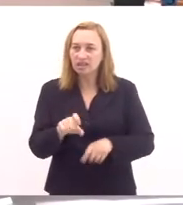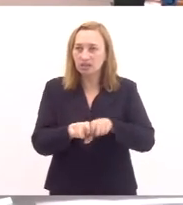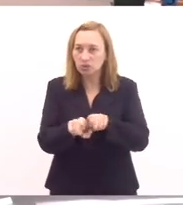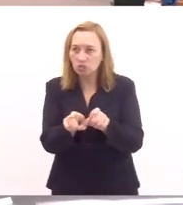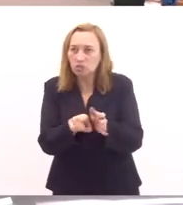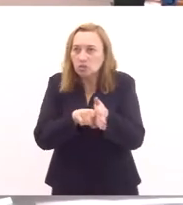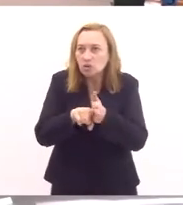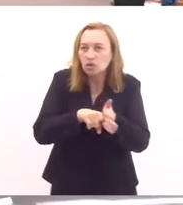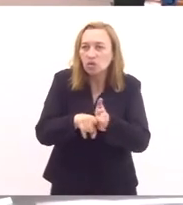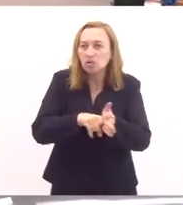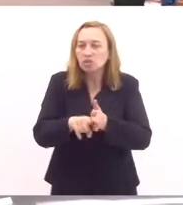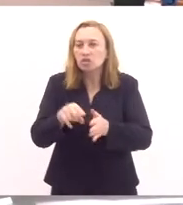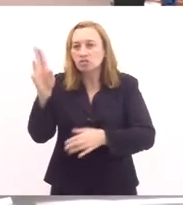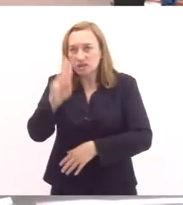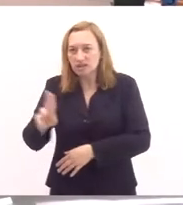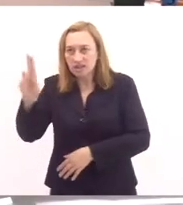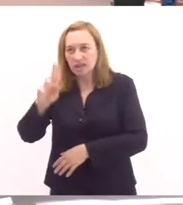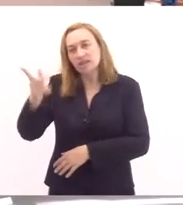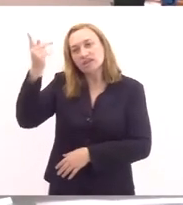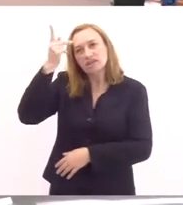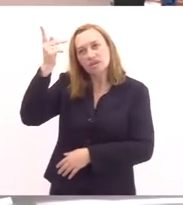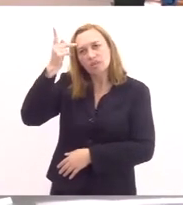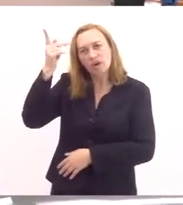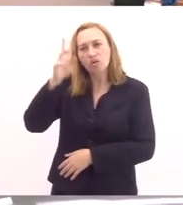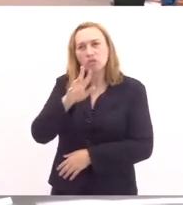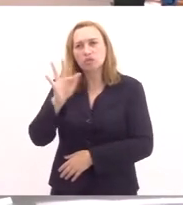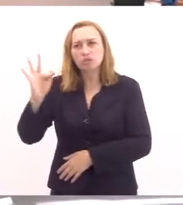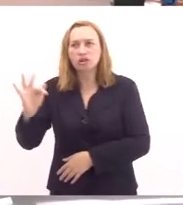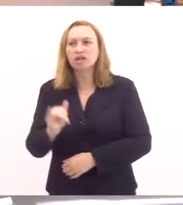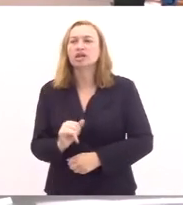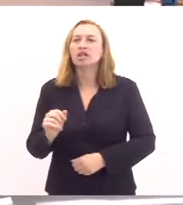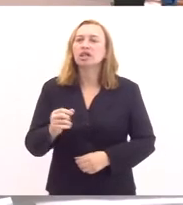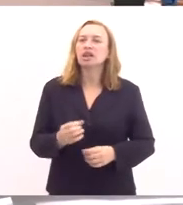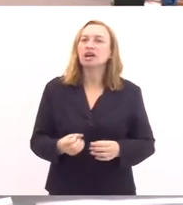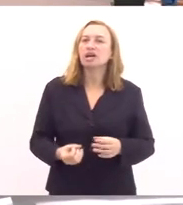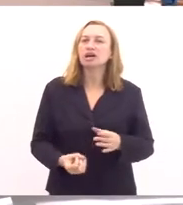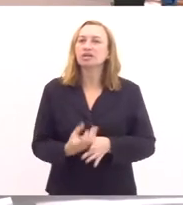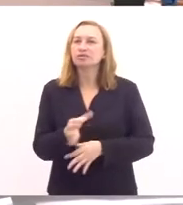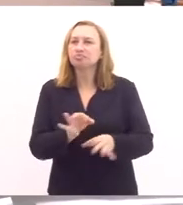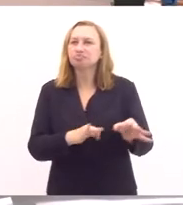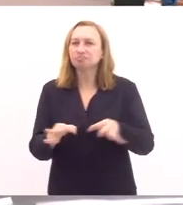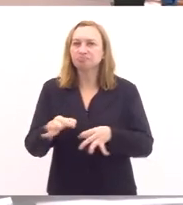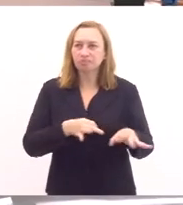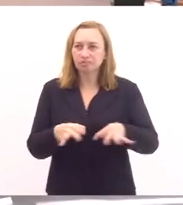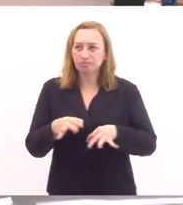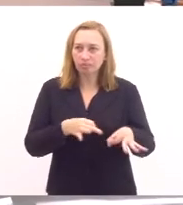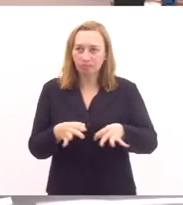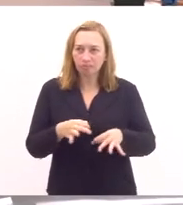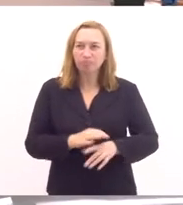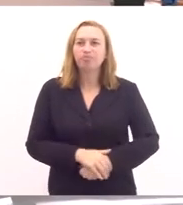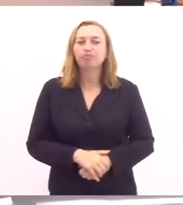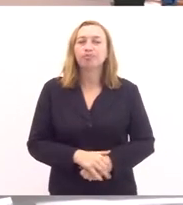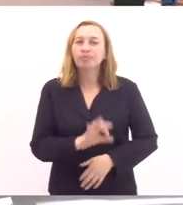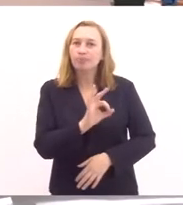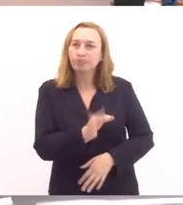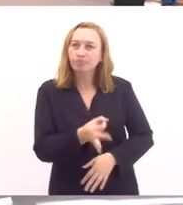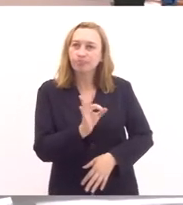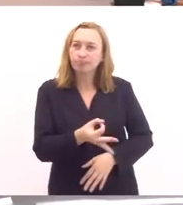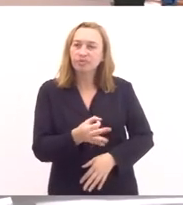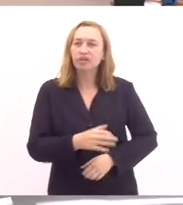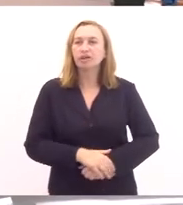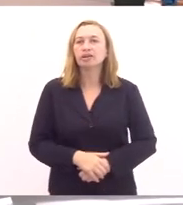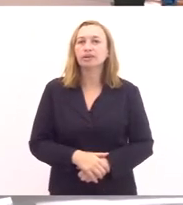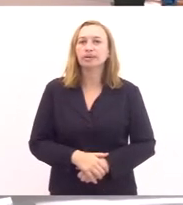da Universidade de São Paulo e ele surgiu esse projeto surgiu com a exatamente a